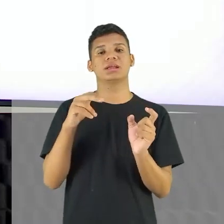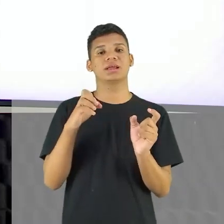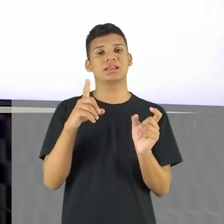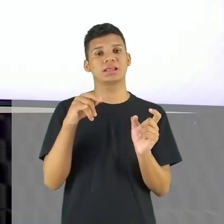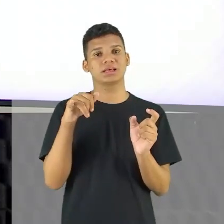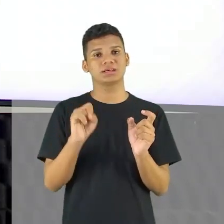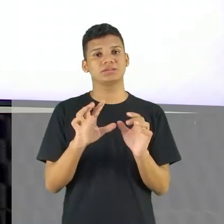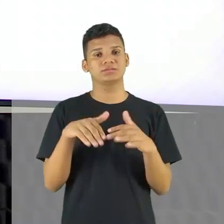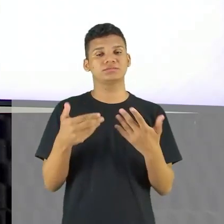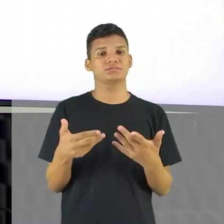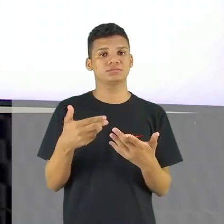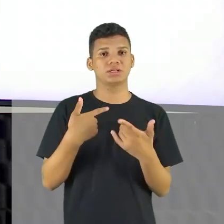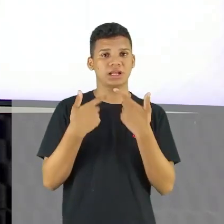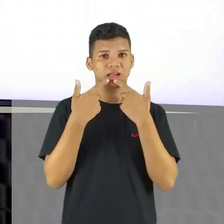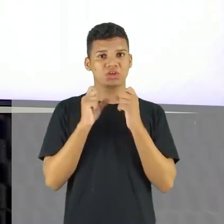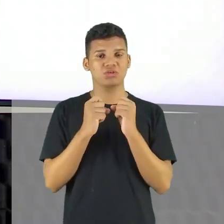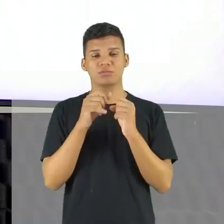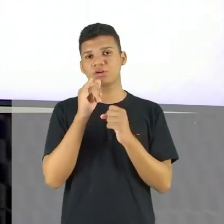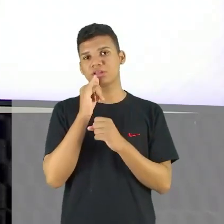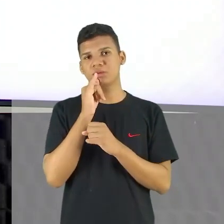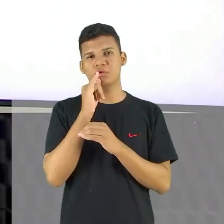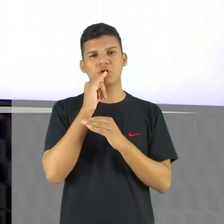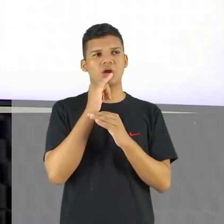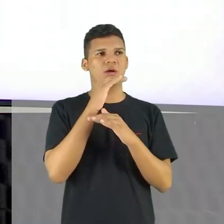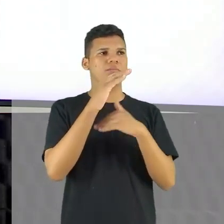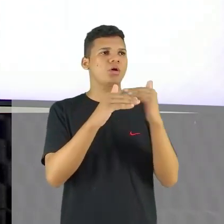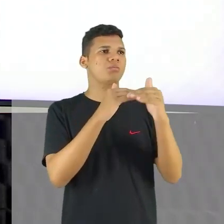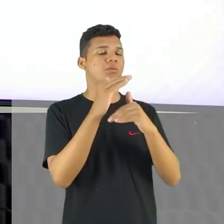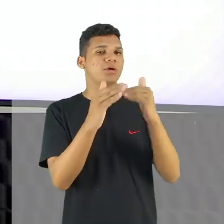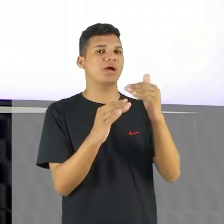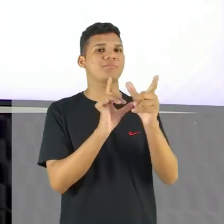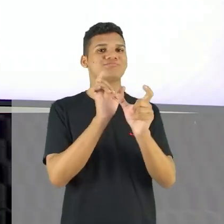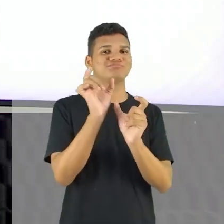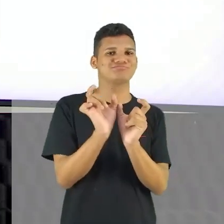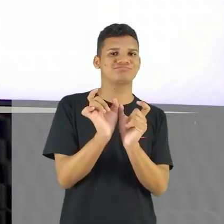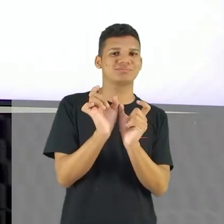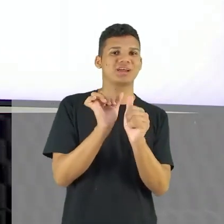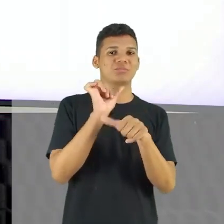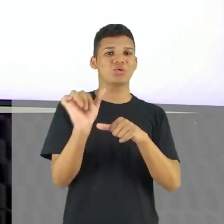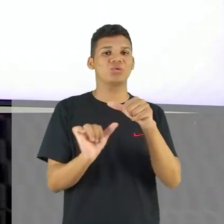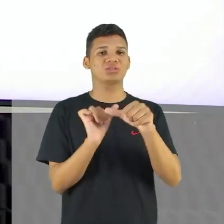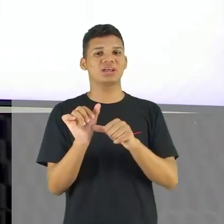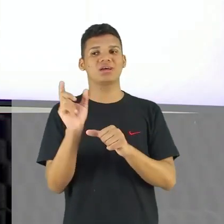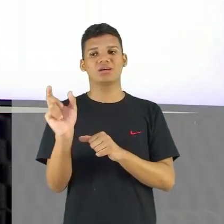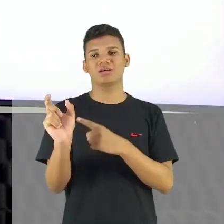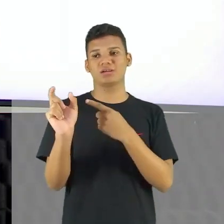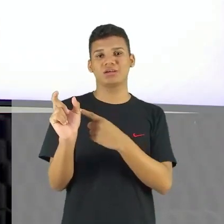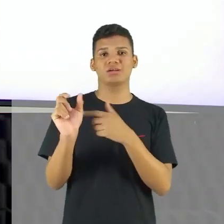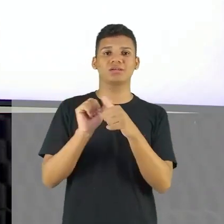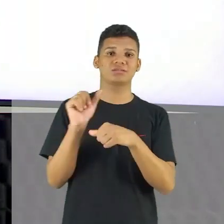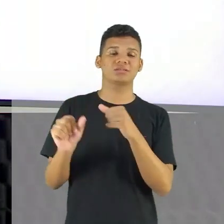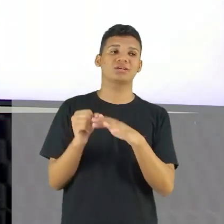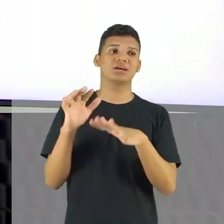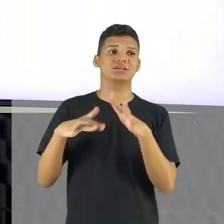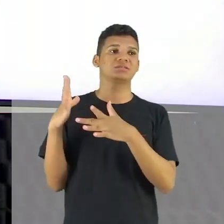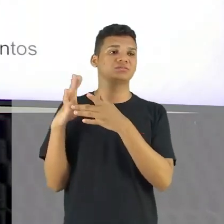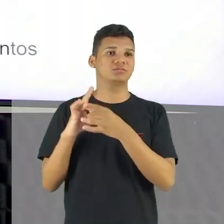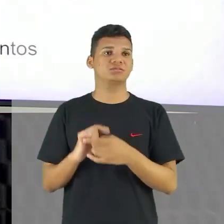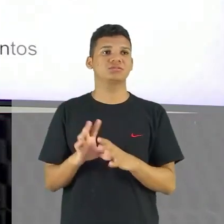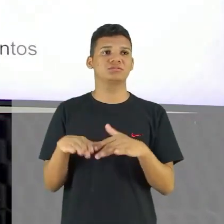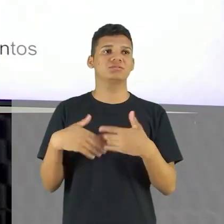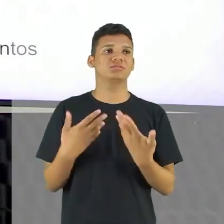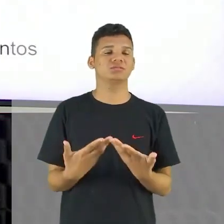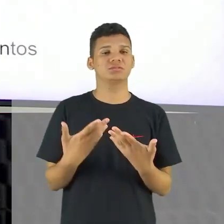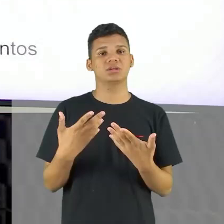seja, a língua não evolui? As palavras não podem adquirir um novo significado de acordo com o contexto?